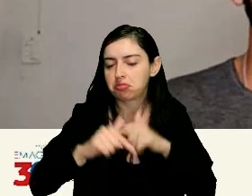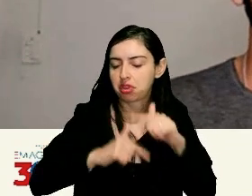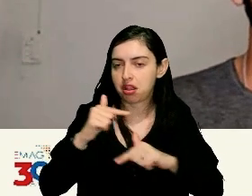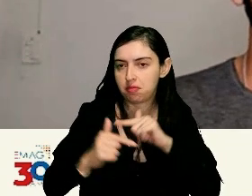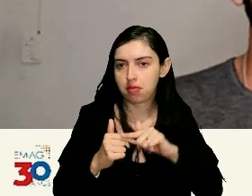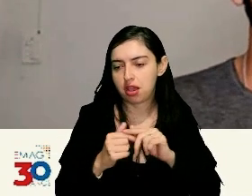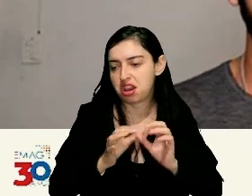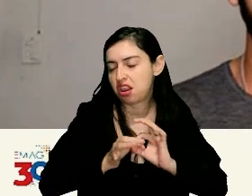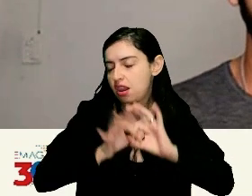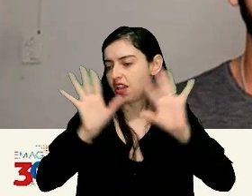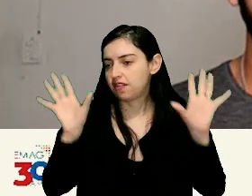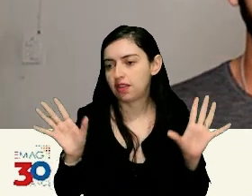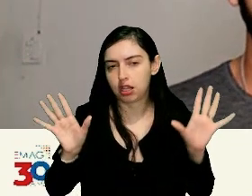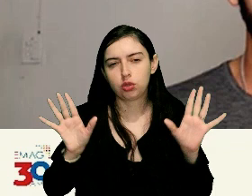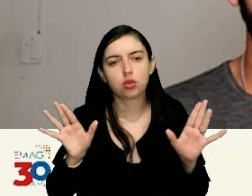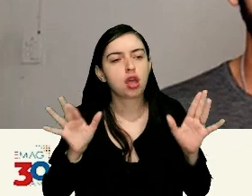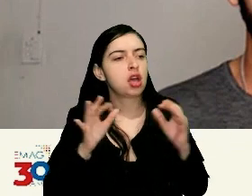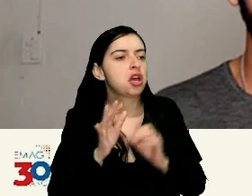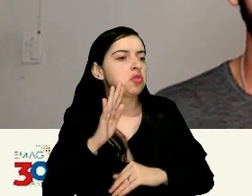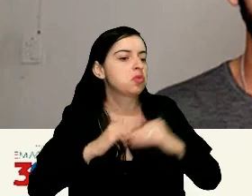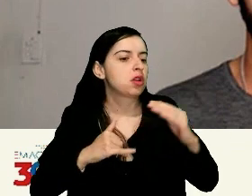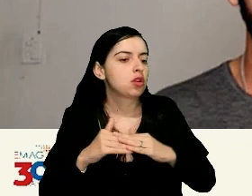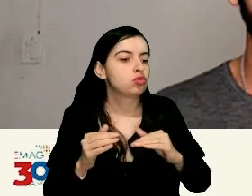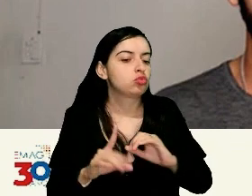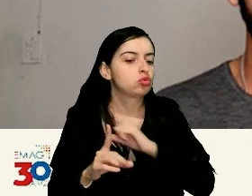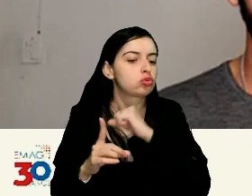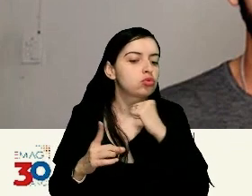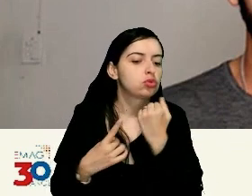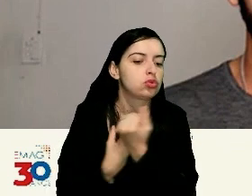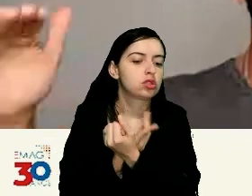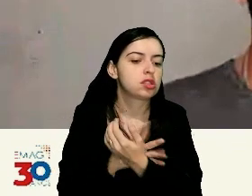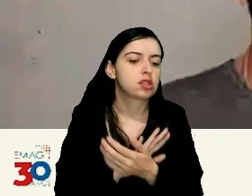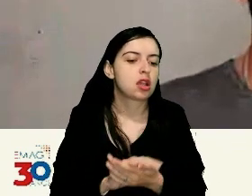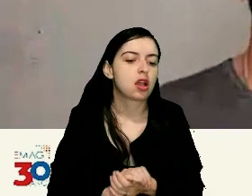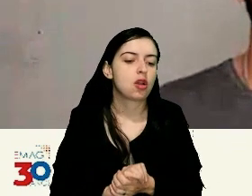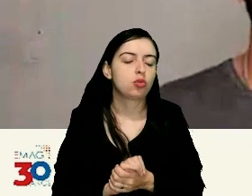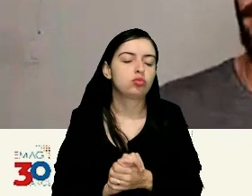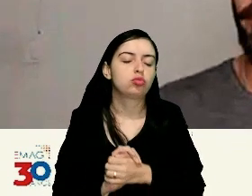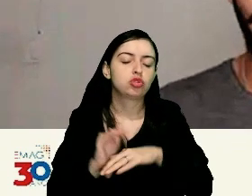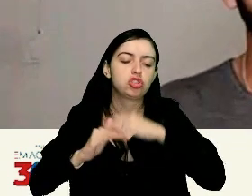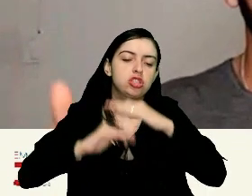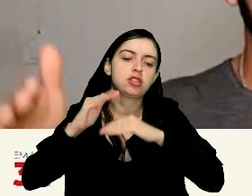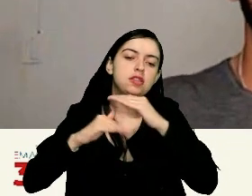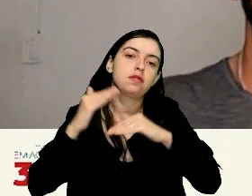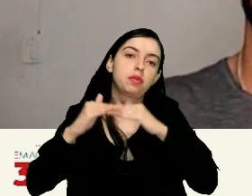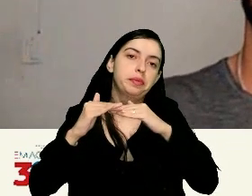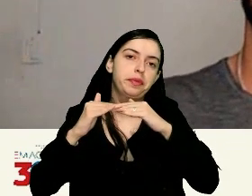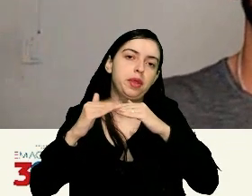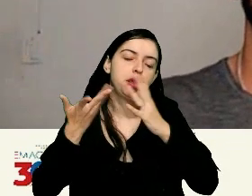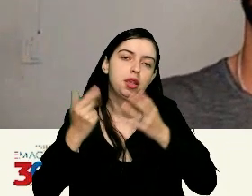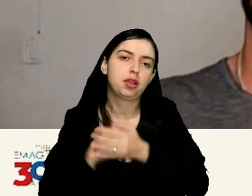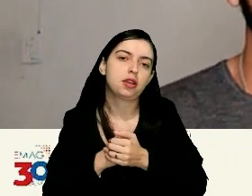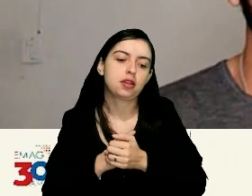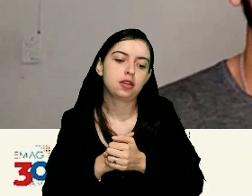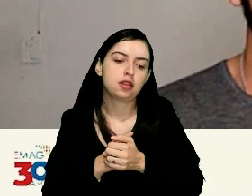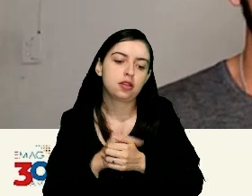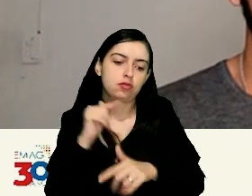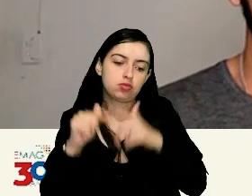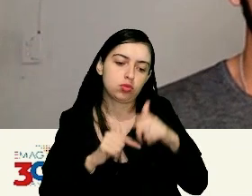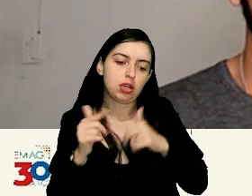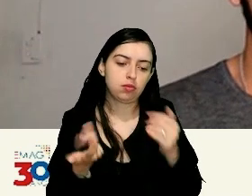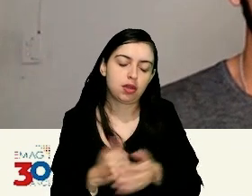da autonomia, do social, né, de prosperar, inclusive, profissionalmente, e essa